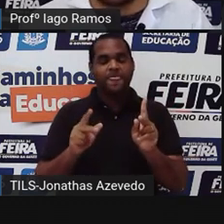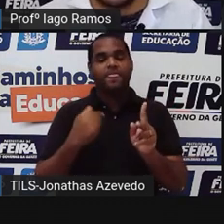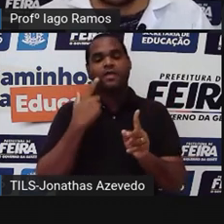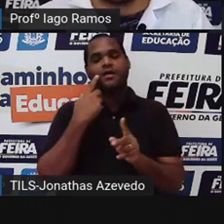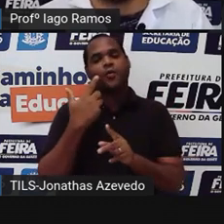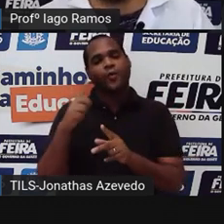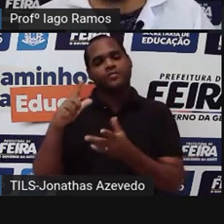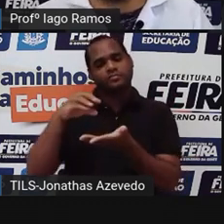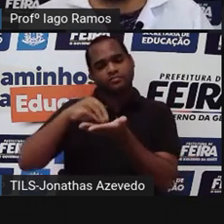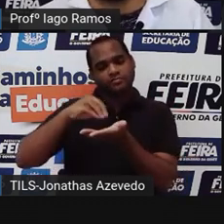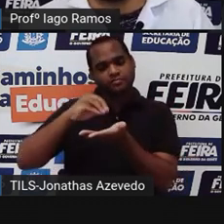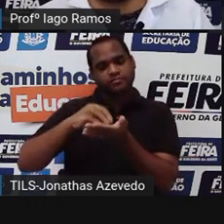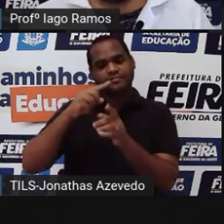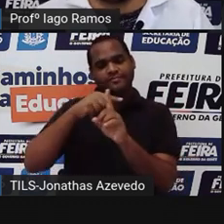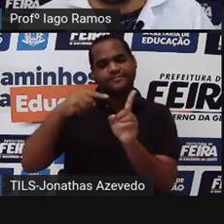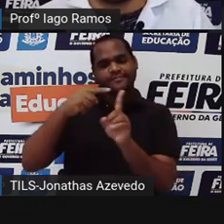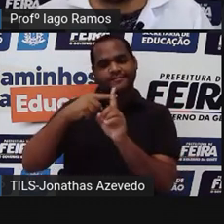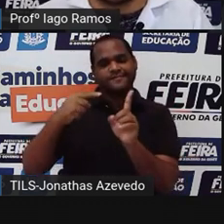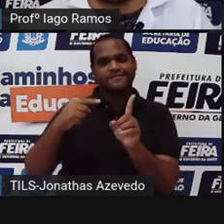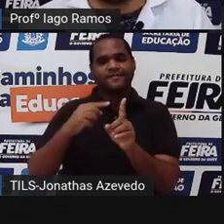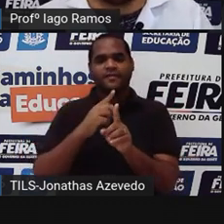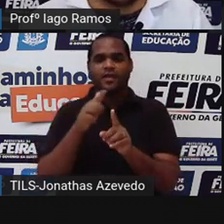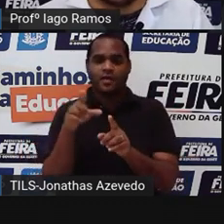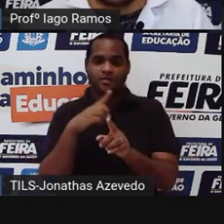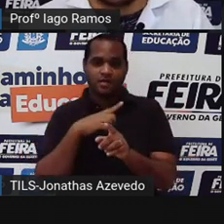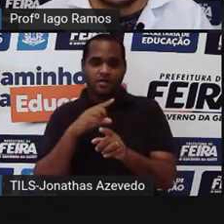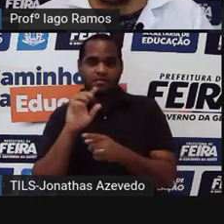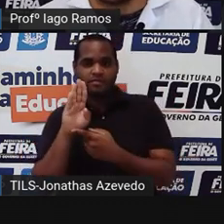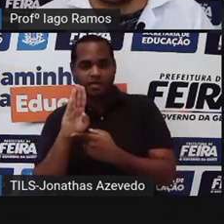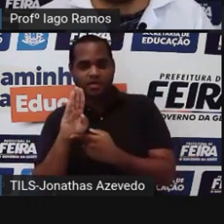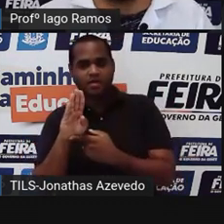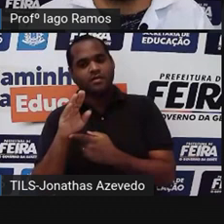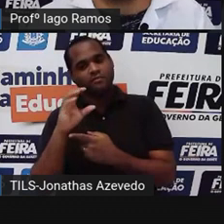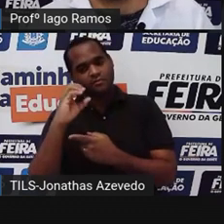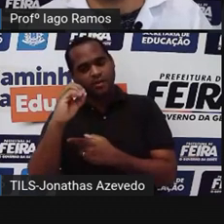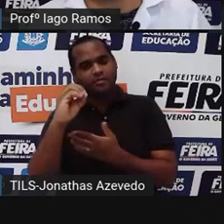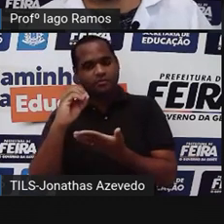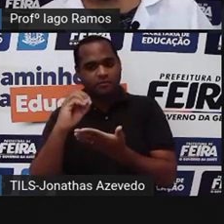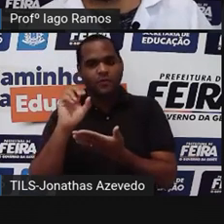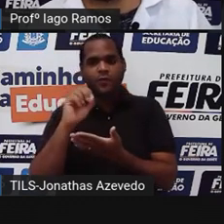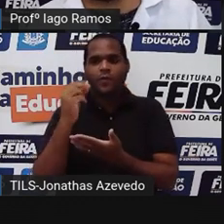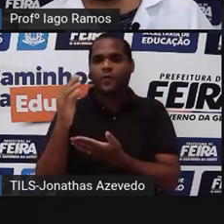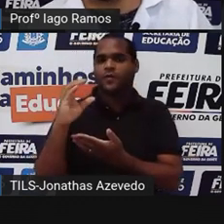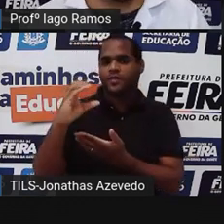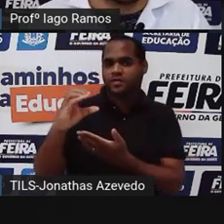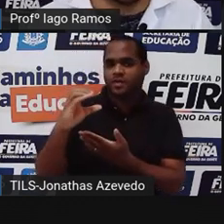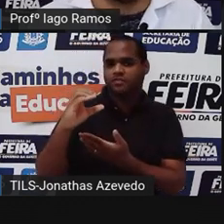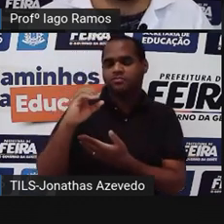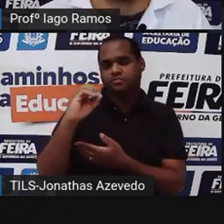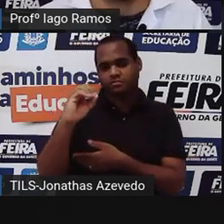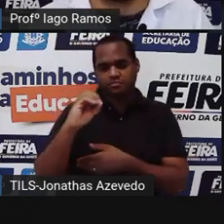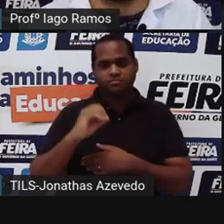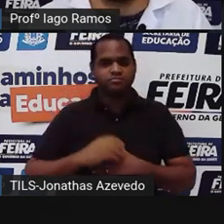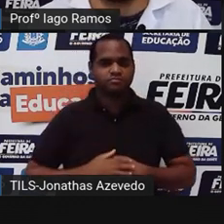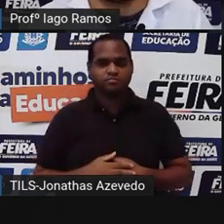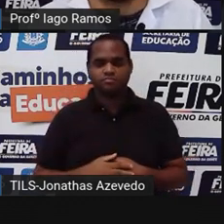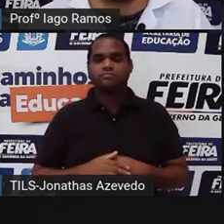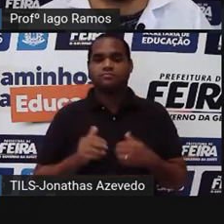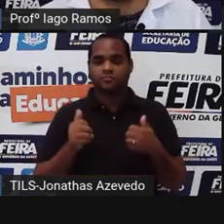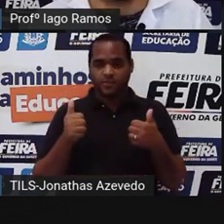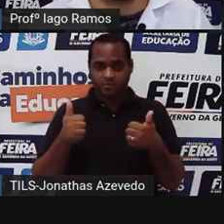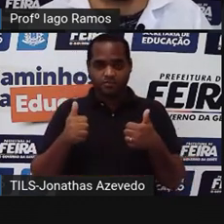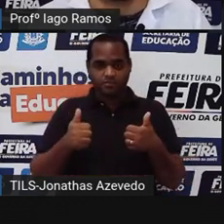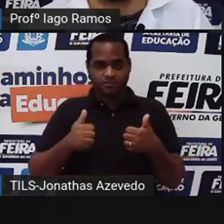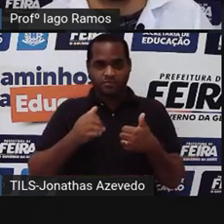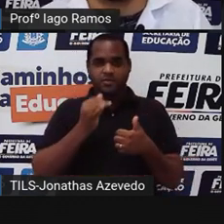equação incompleta, né, ou o termo B é zero, ou o termo C é zero, tá bom? Então,